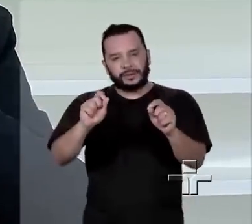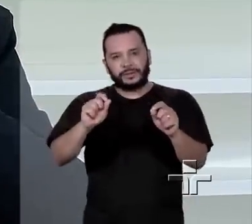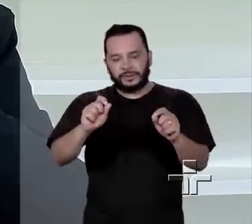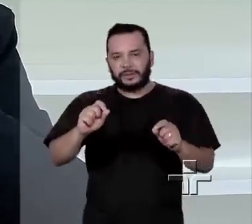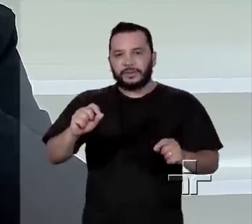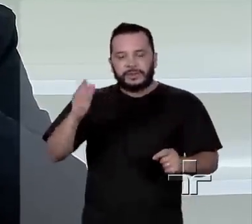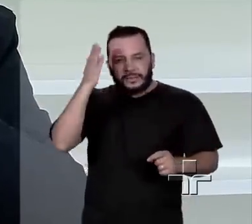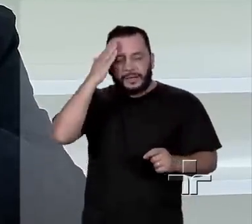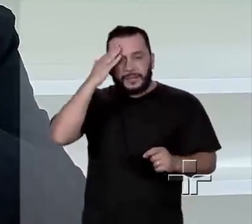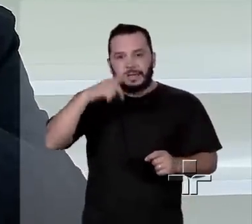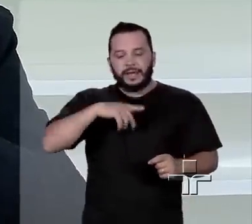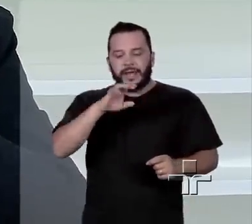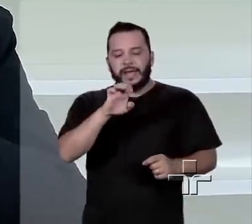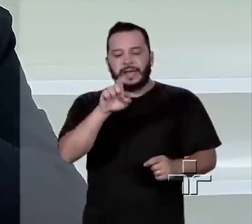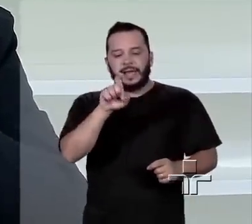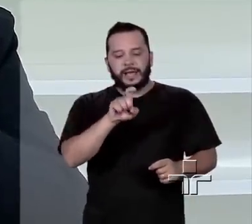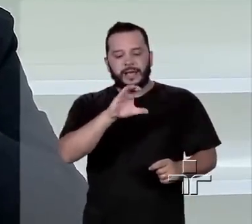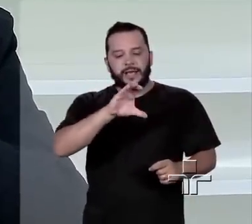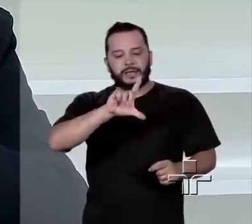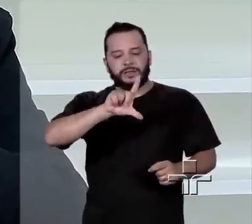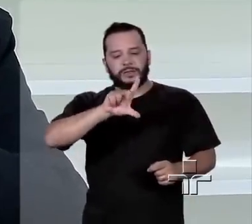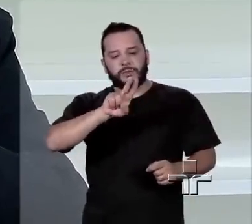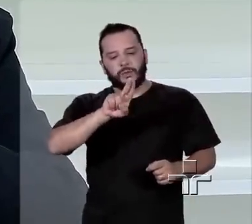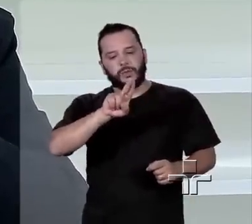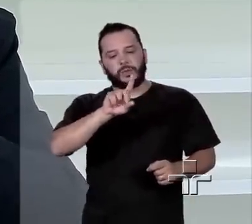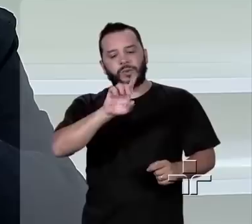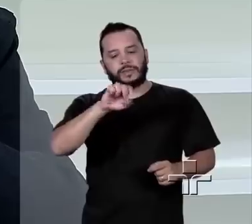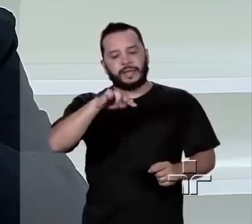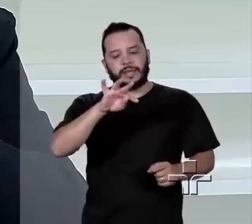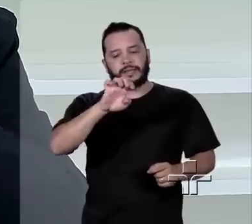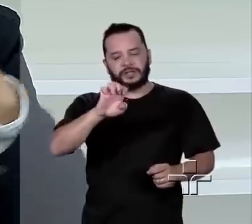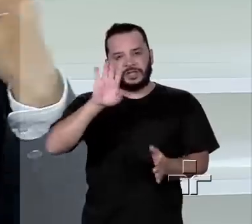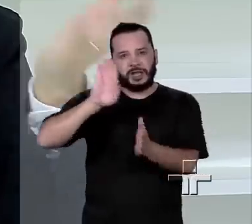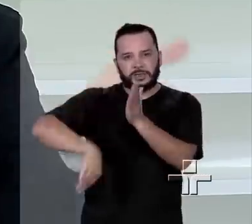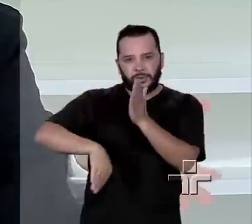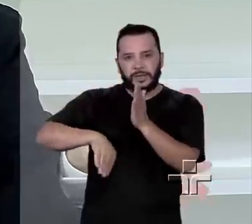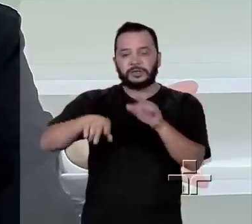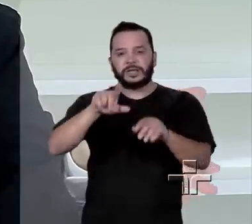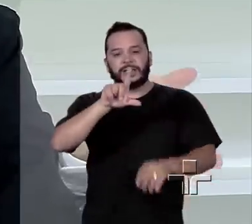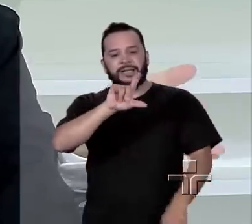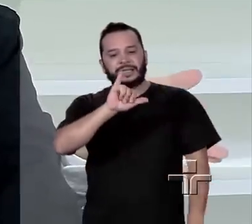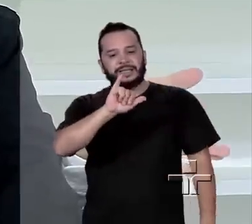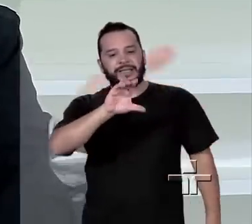excludente de licitude. Queria fazer 2 perguntas em relação a isso. A primeira